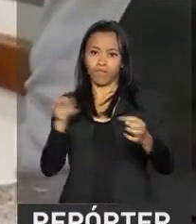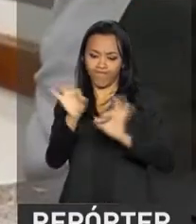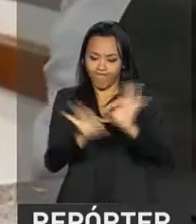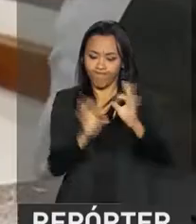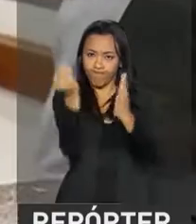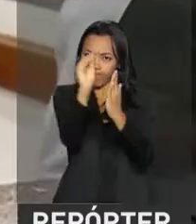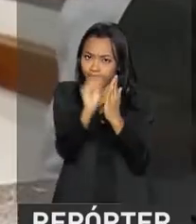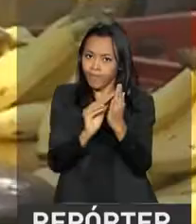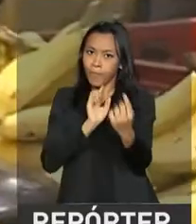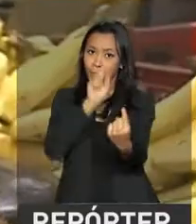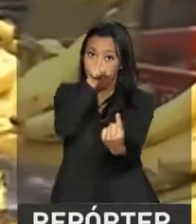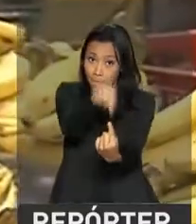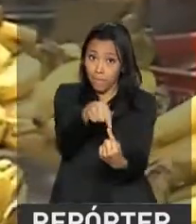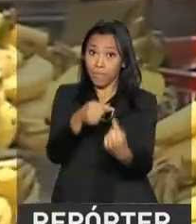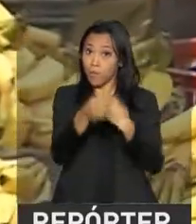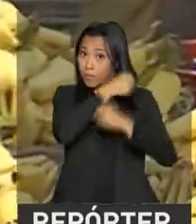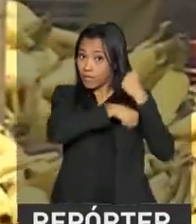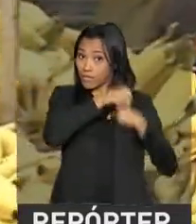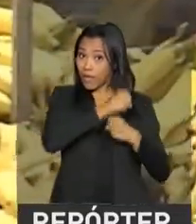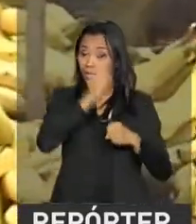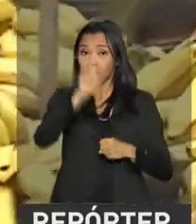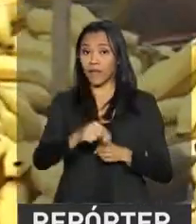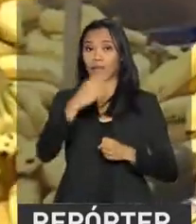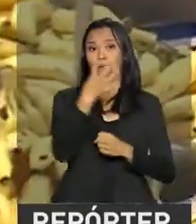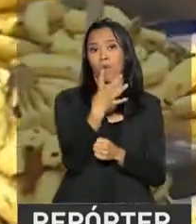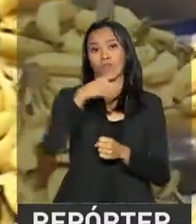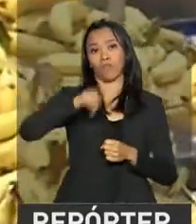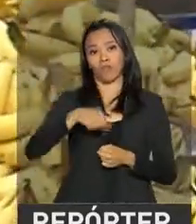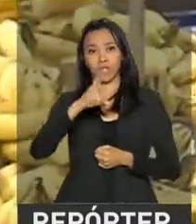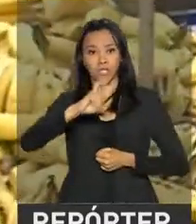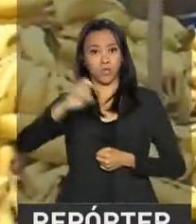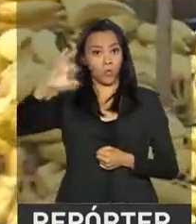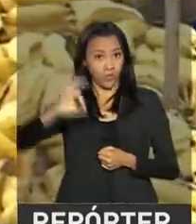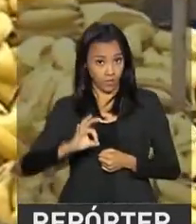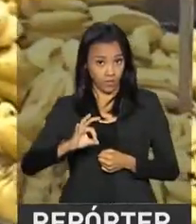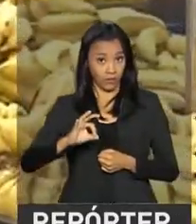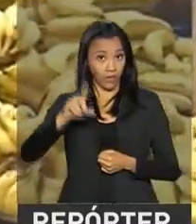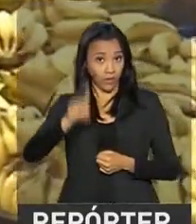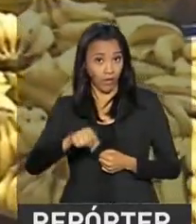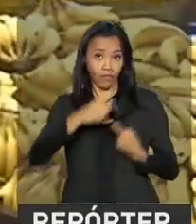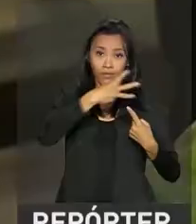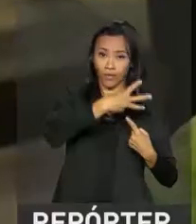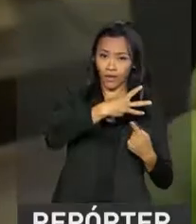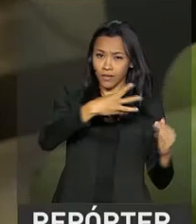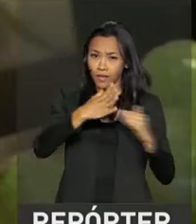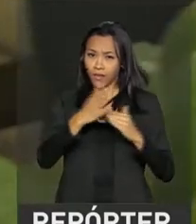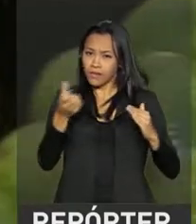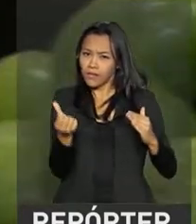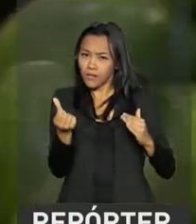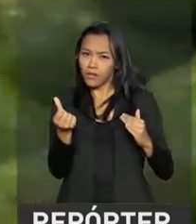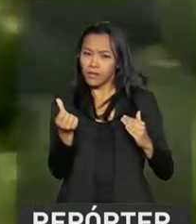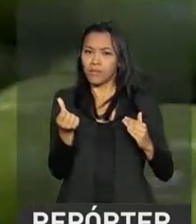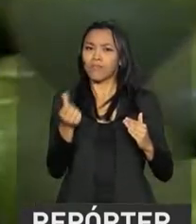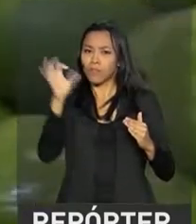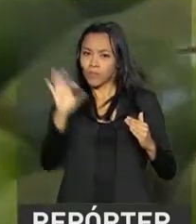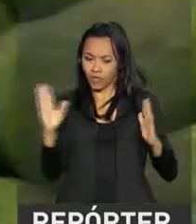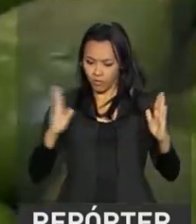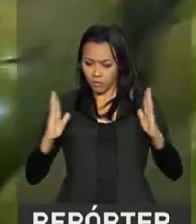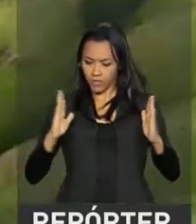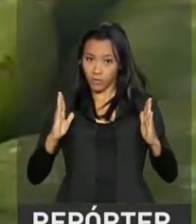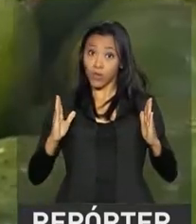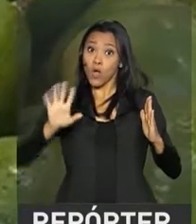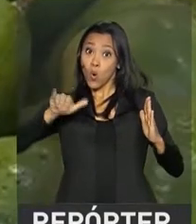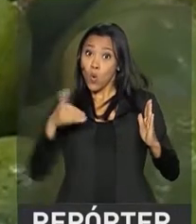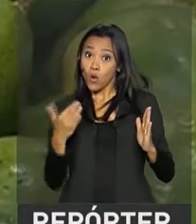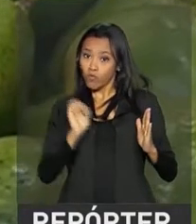passado a meta de inflação era 4 e meio por cento com uma tolerância entre 3 e 6 por cento quando a taxa fica